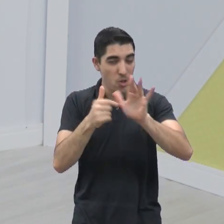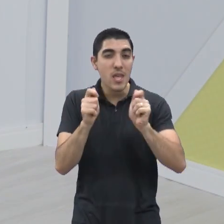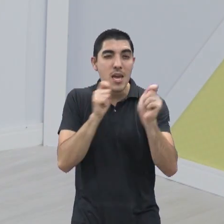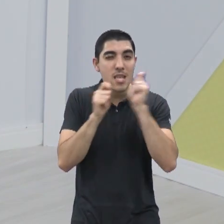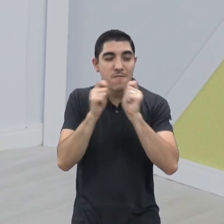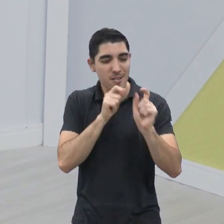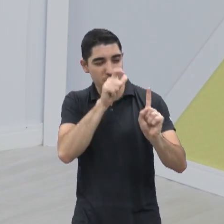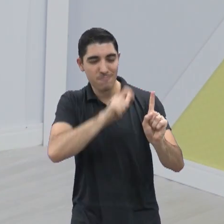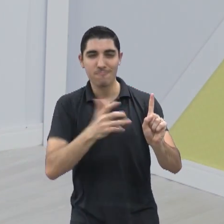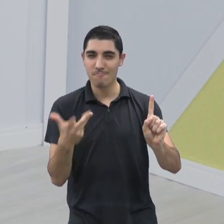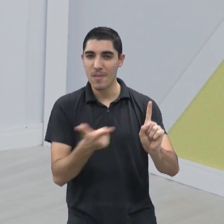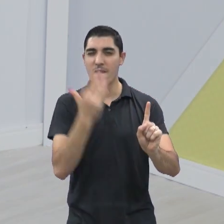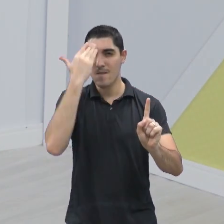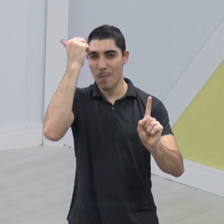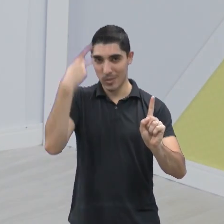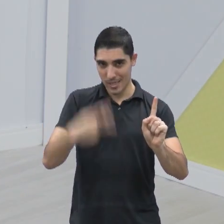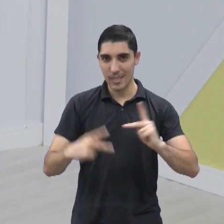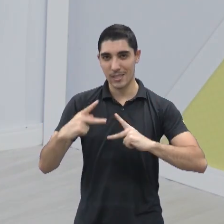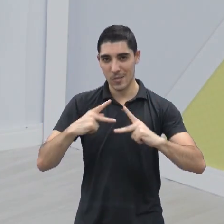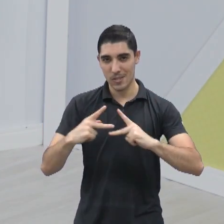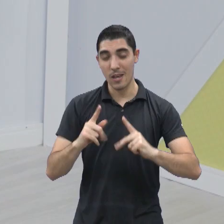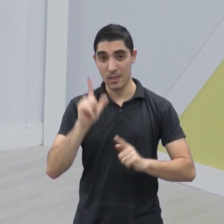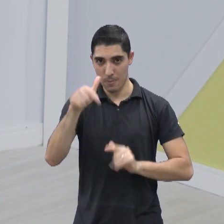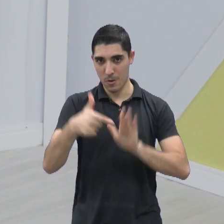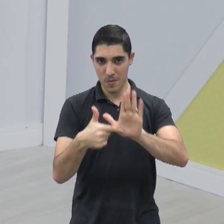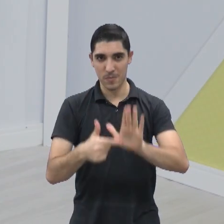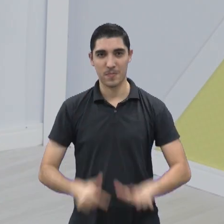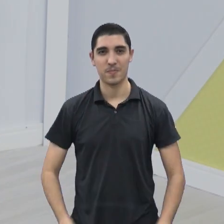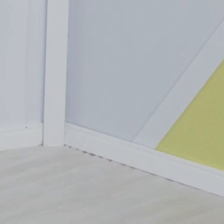arbitragem aqui da nossa cidade. Não sai daí, já voltamos.